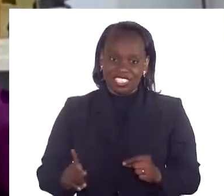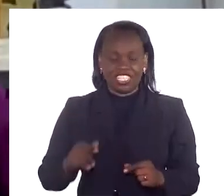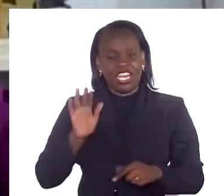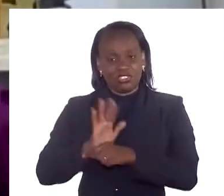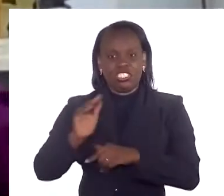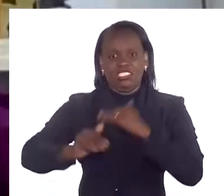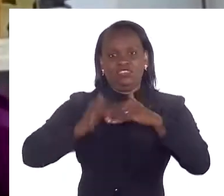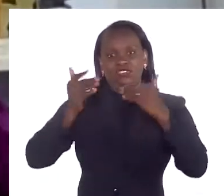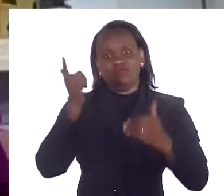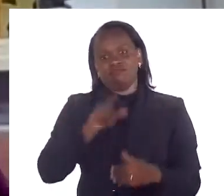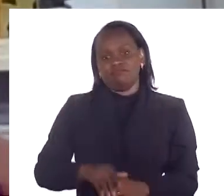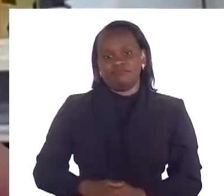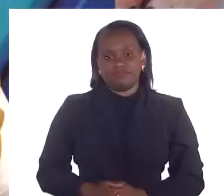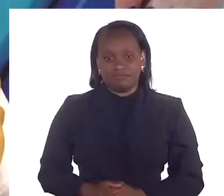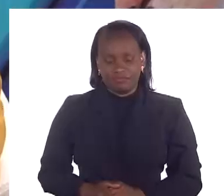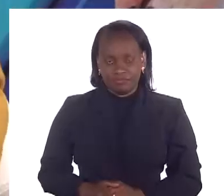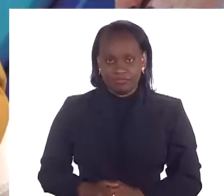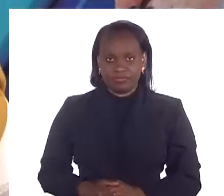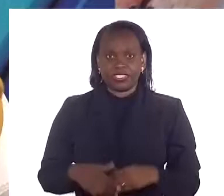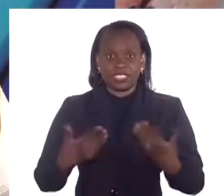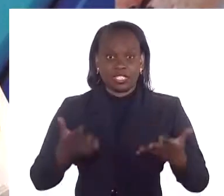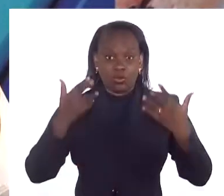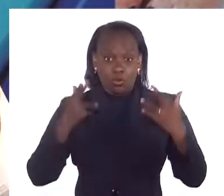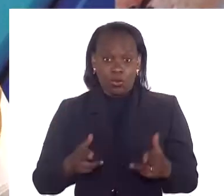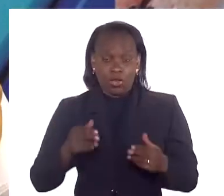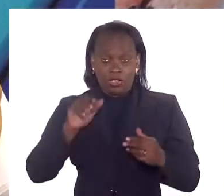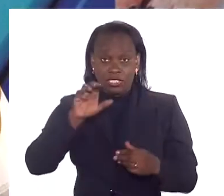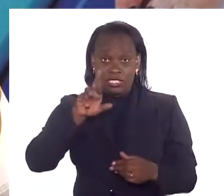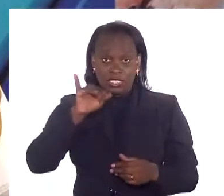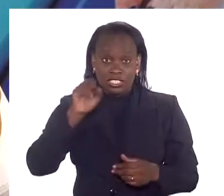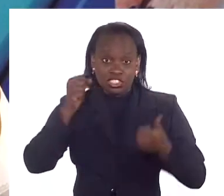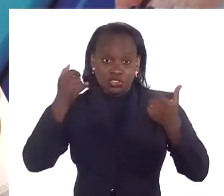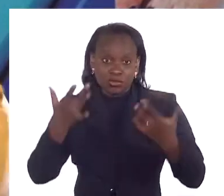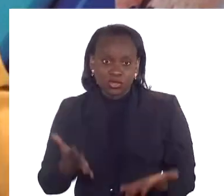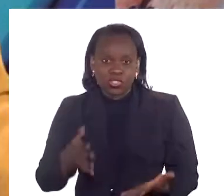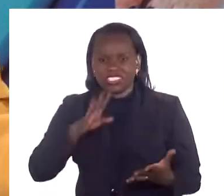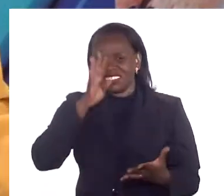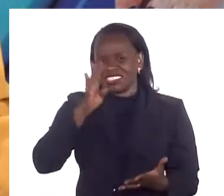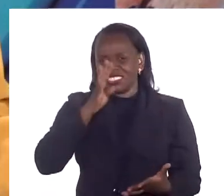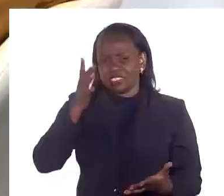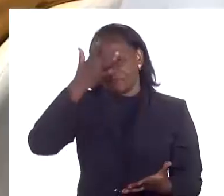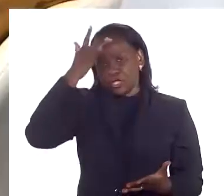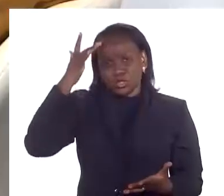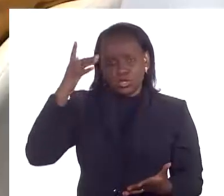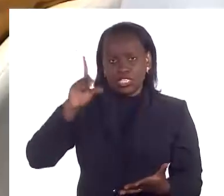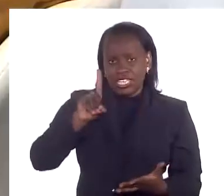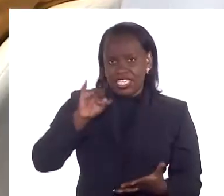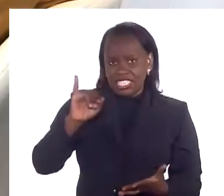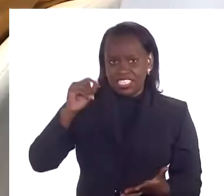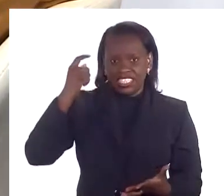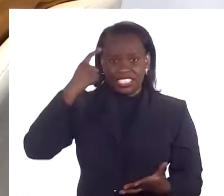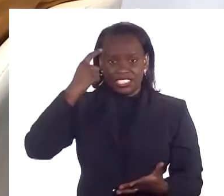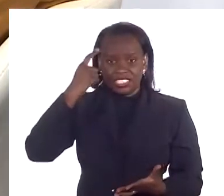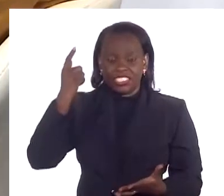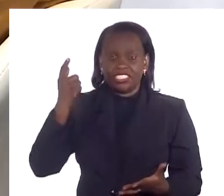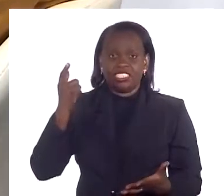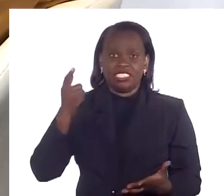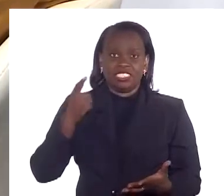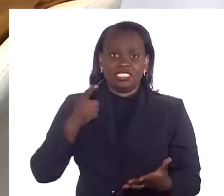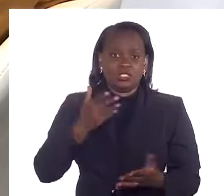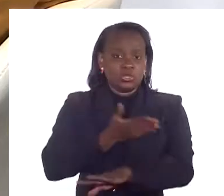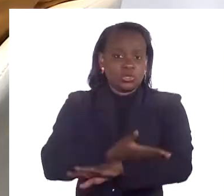possa se desenvolver. E como a Cris falou, né, esse mito de que pessoas com deficiência